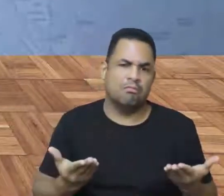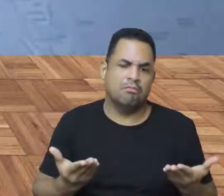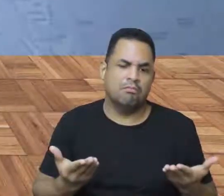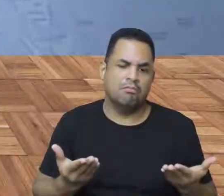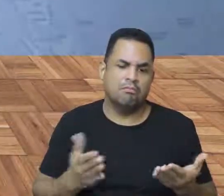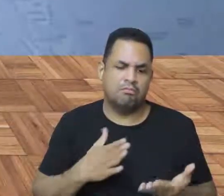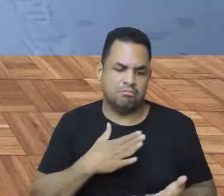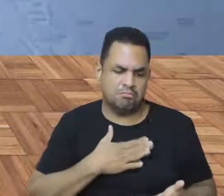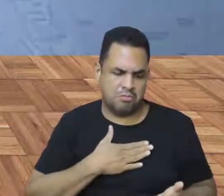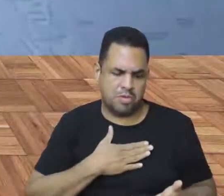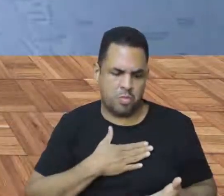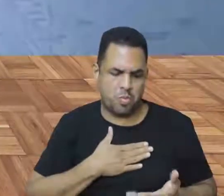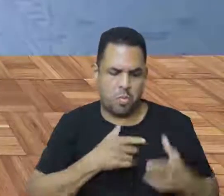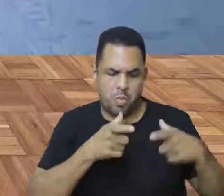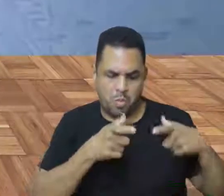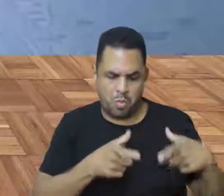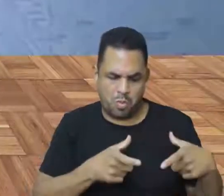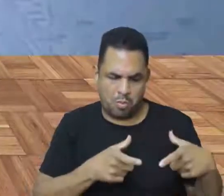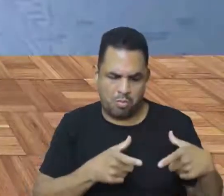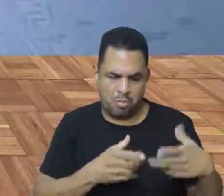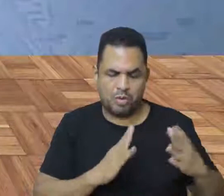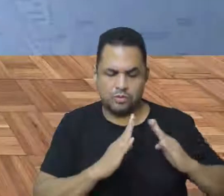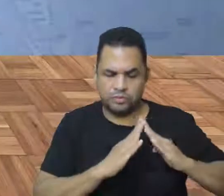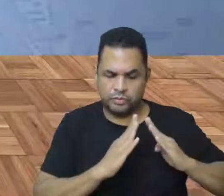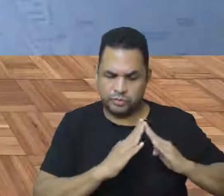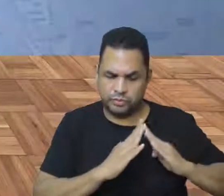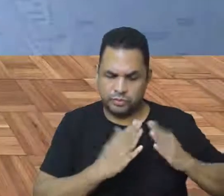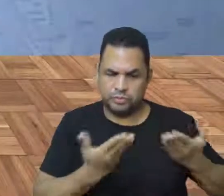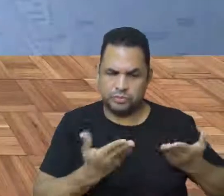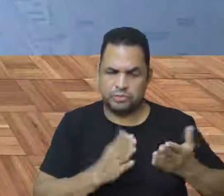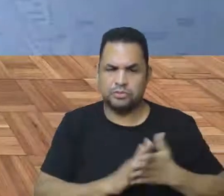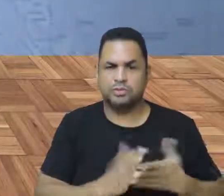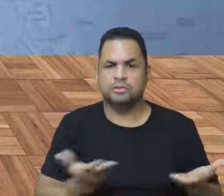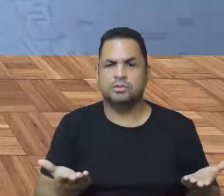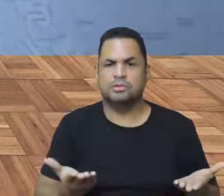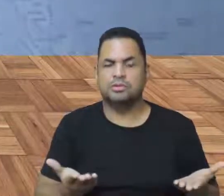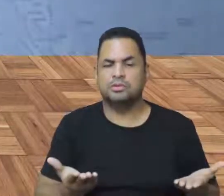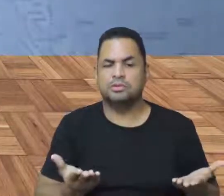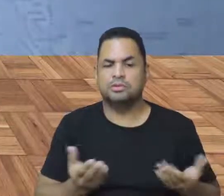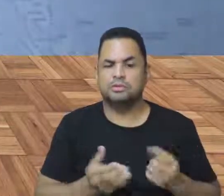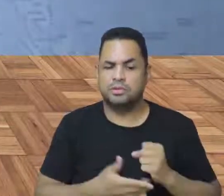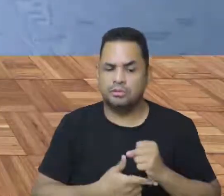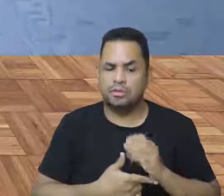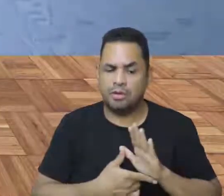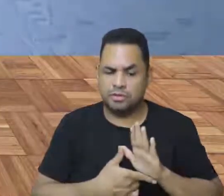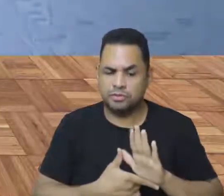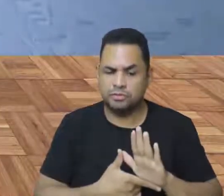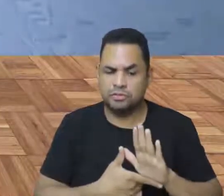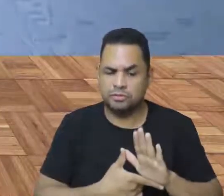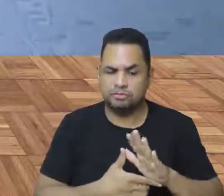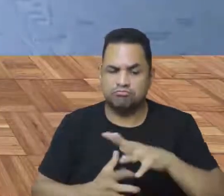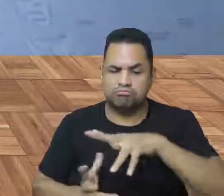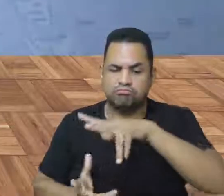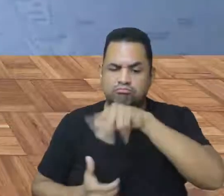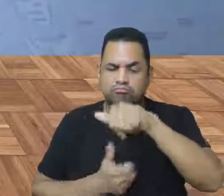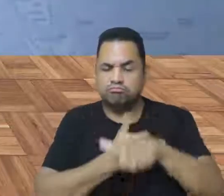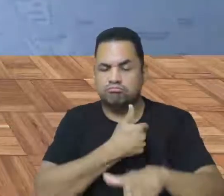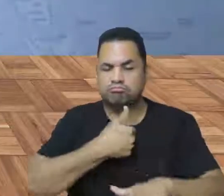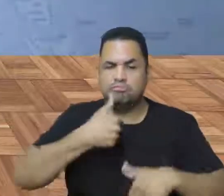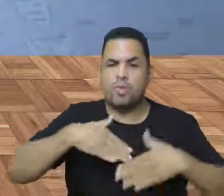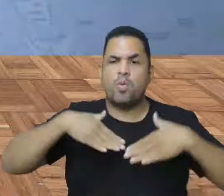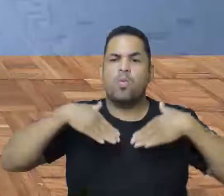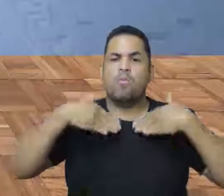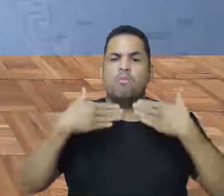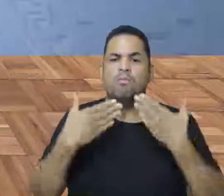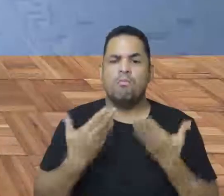do meu lugar, eu já estou contribuindo para um mundo melhor. No momento que eu